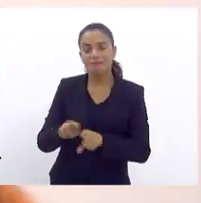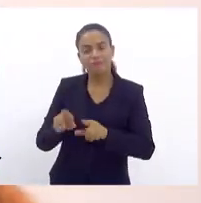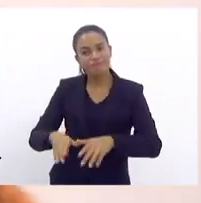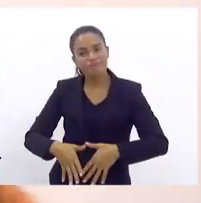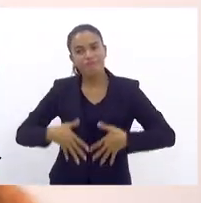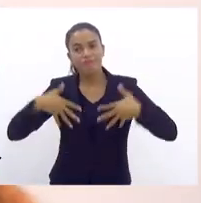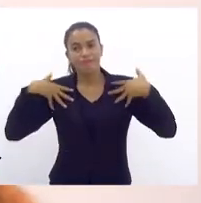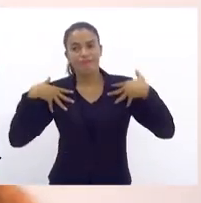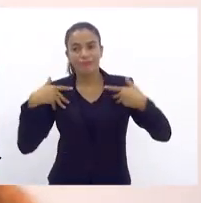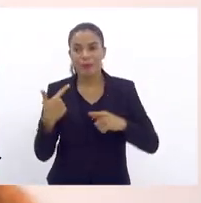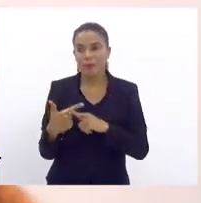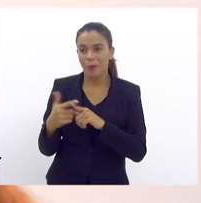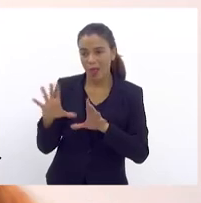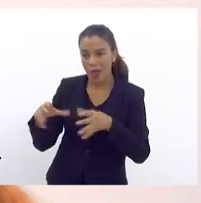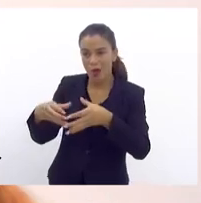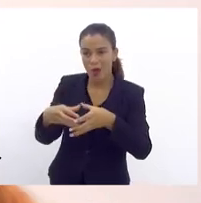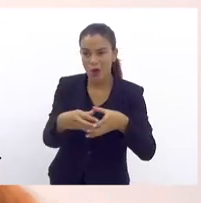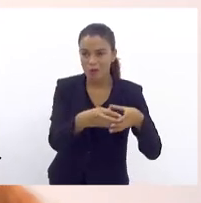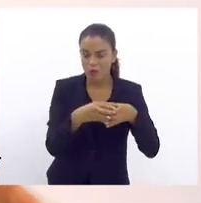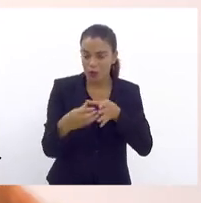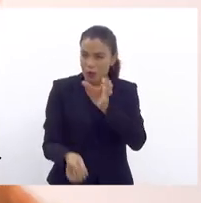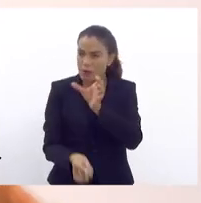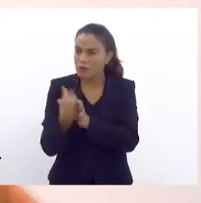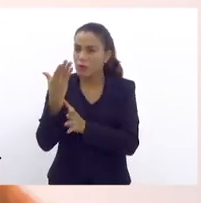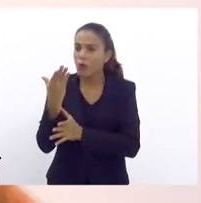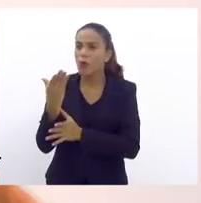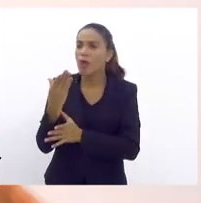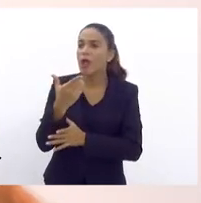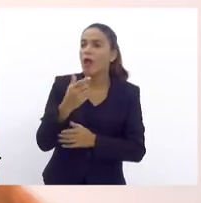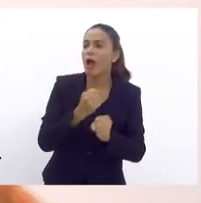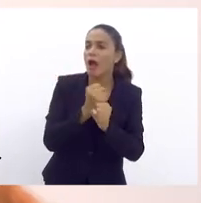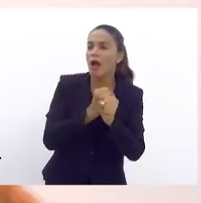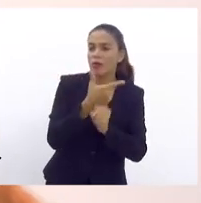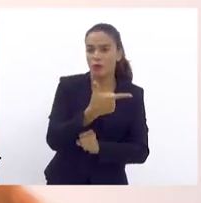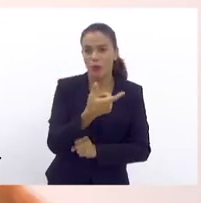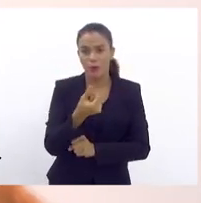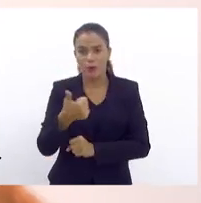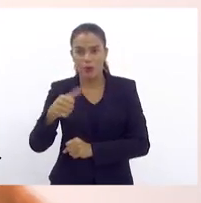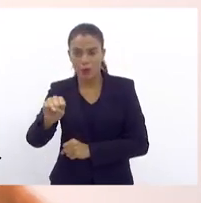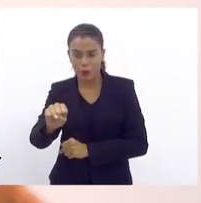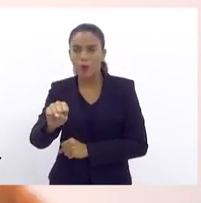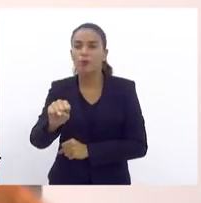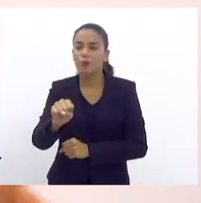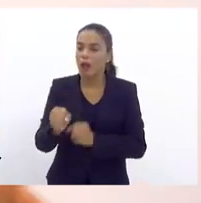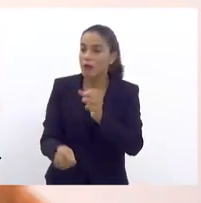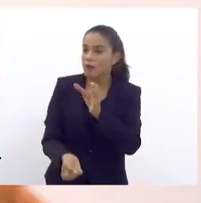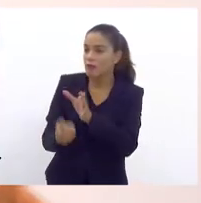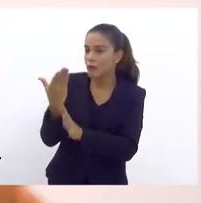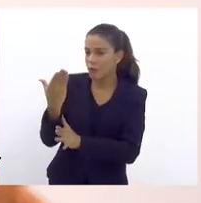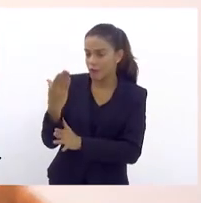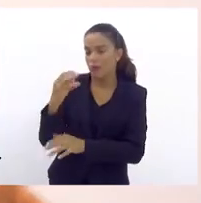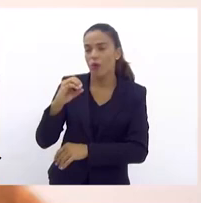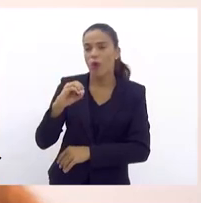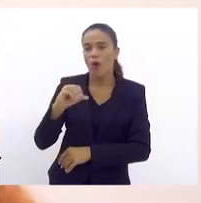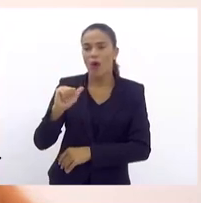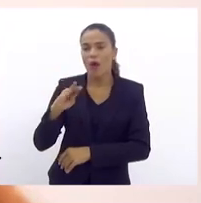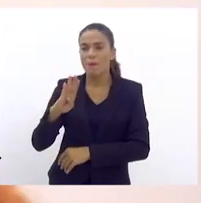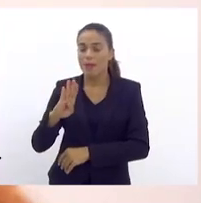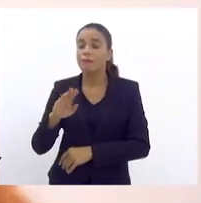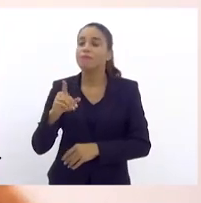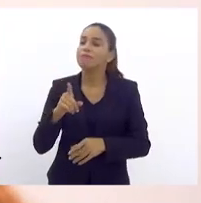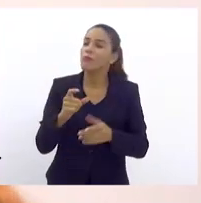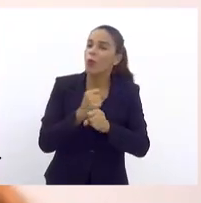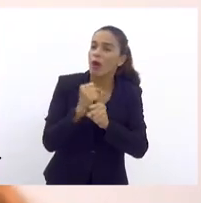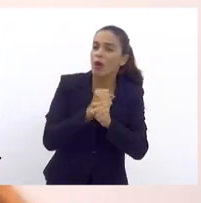honrou muito porque essa comissão ela surgiu de 2008 né ela foi fundada na OAB no ano de